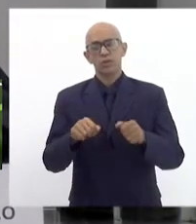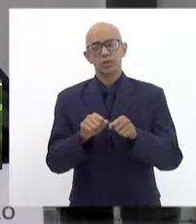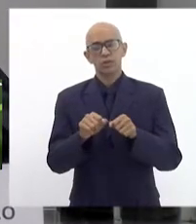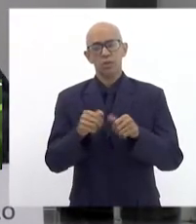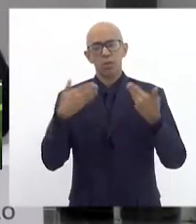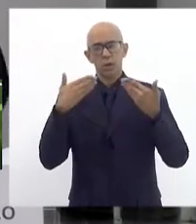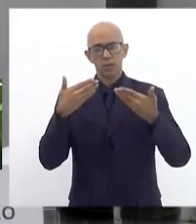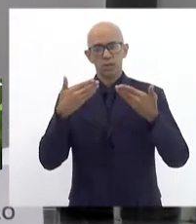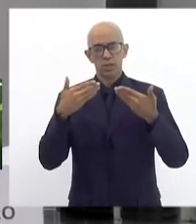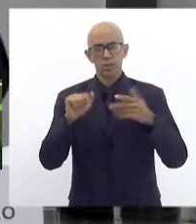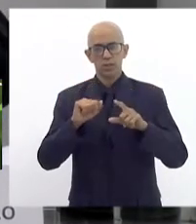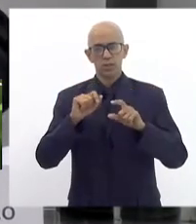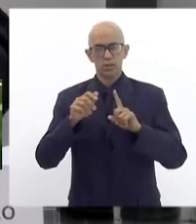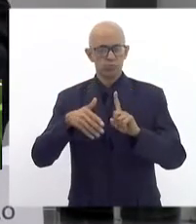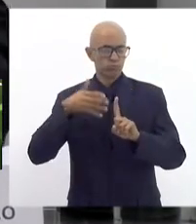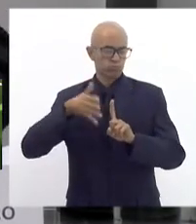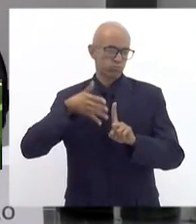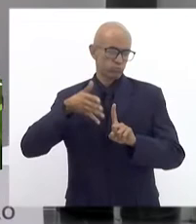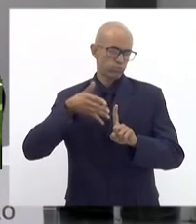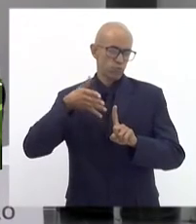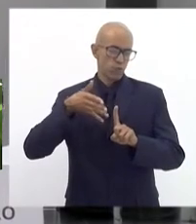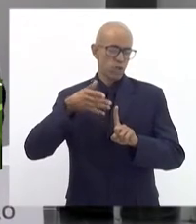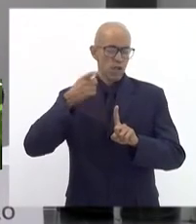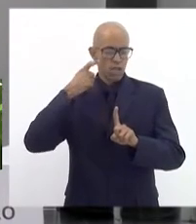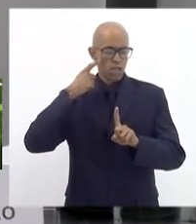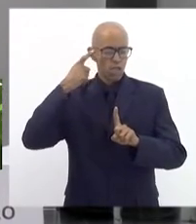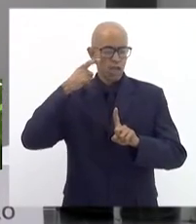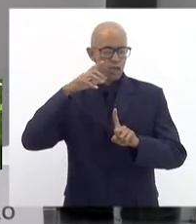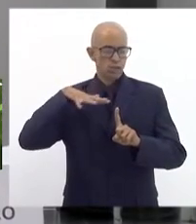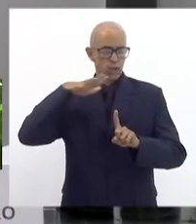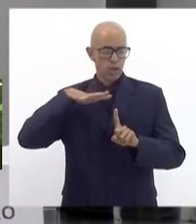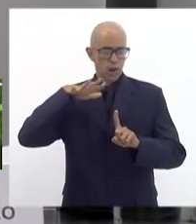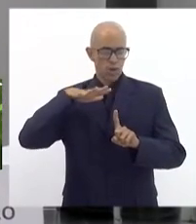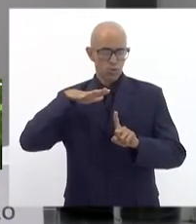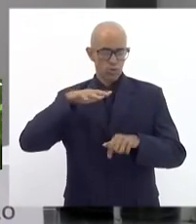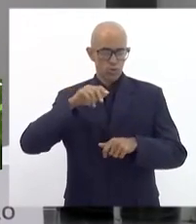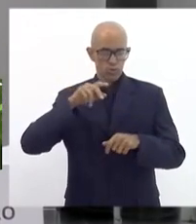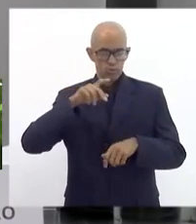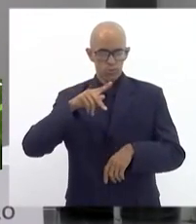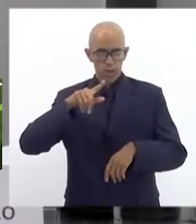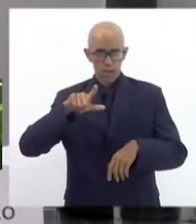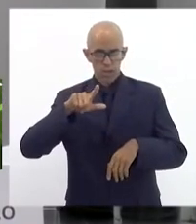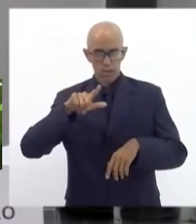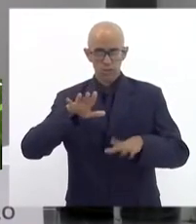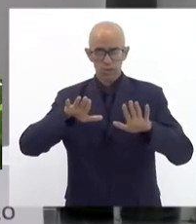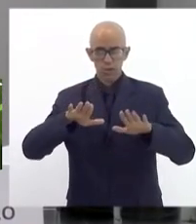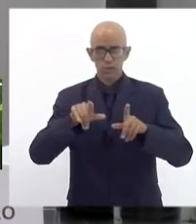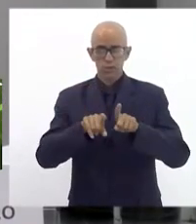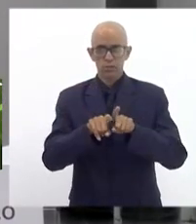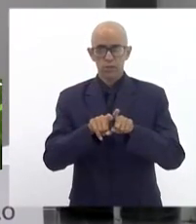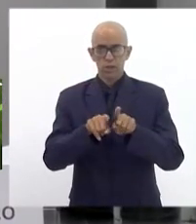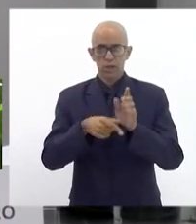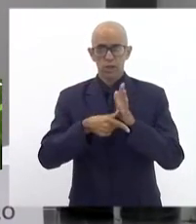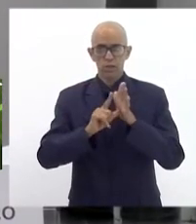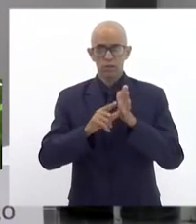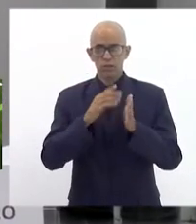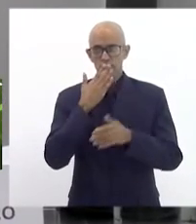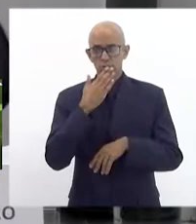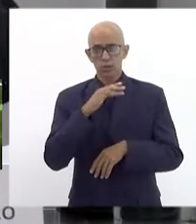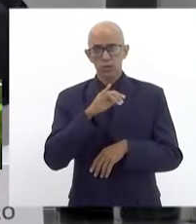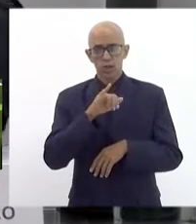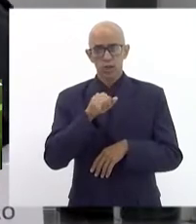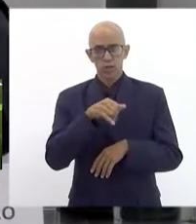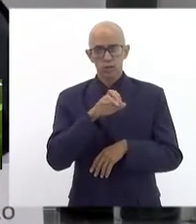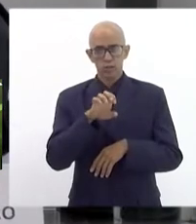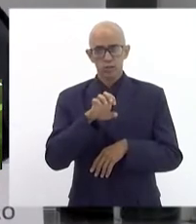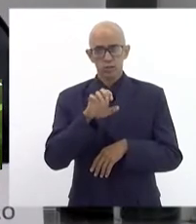inicial sobre a ideia geral deste projeto. Mas antes eu queria que a Geisa Rocha, que